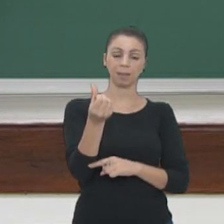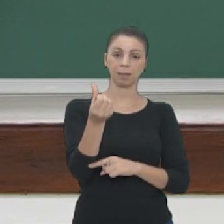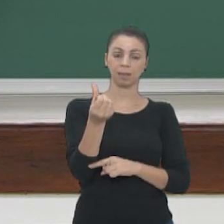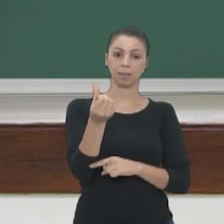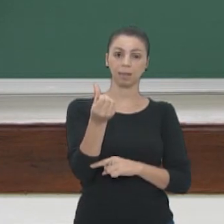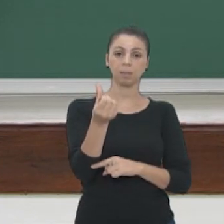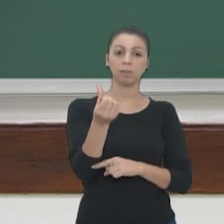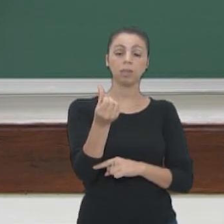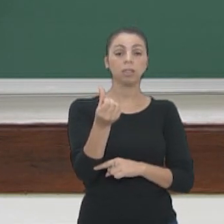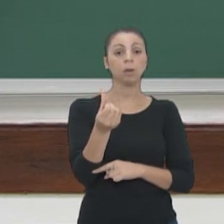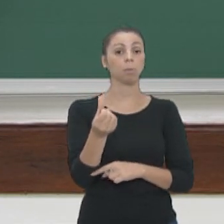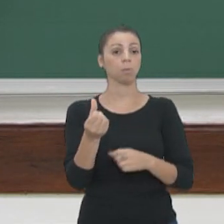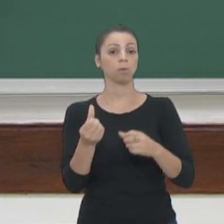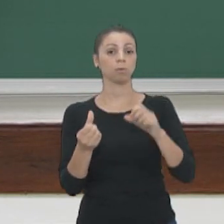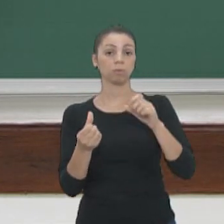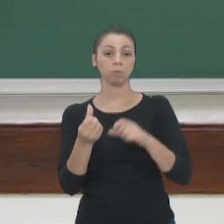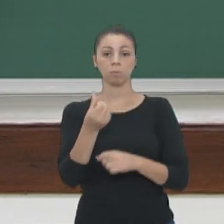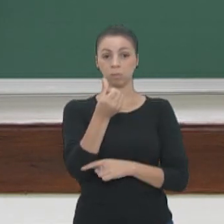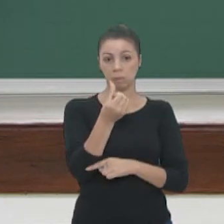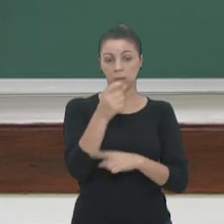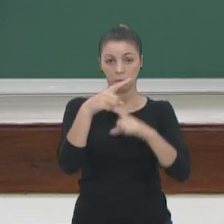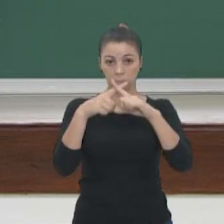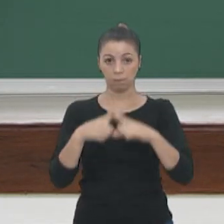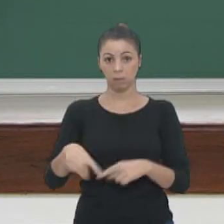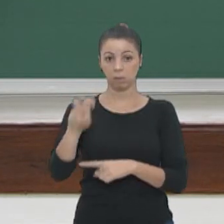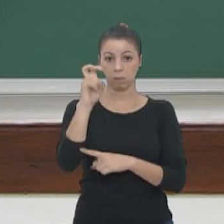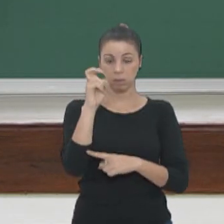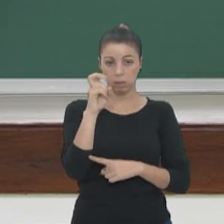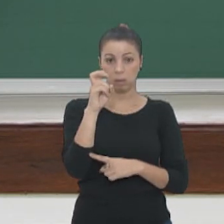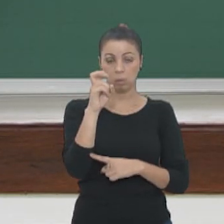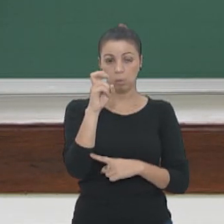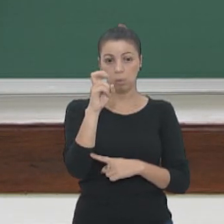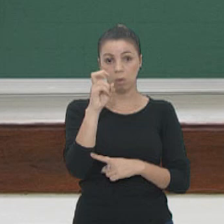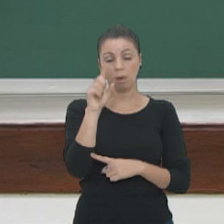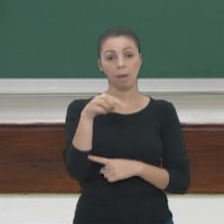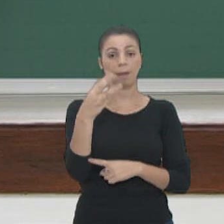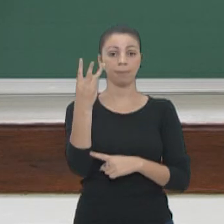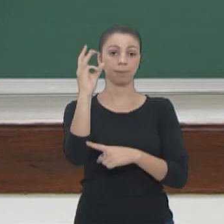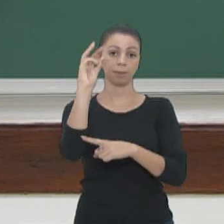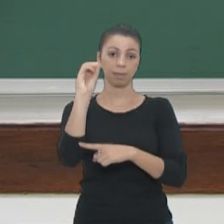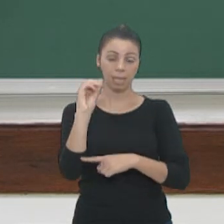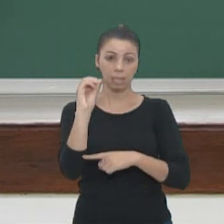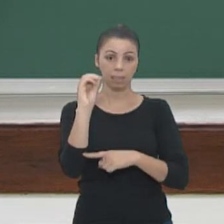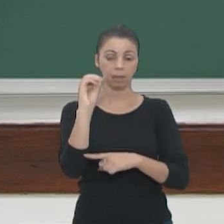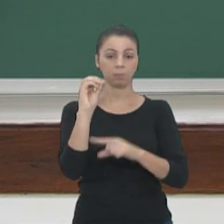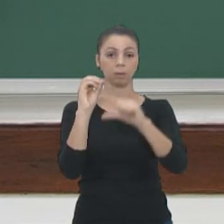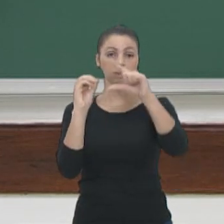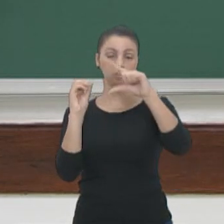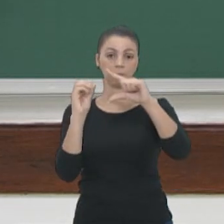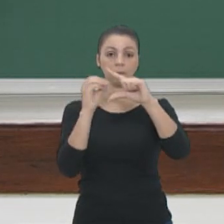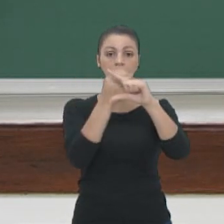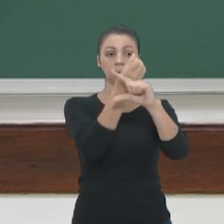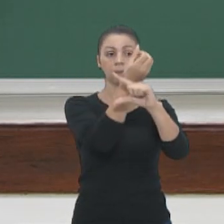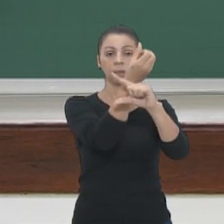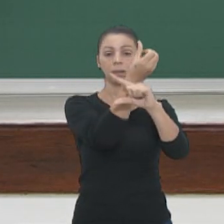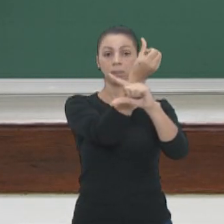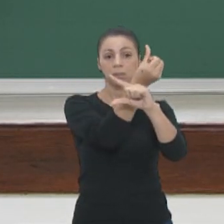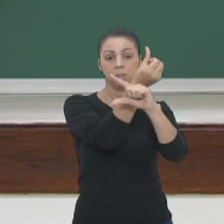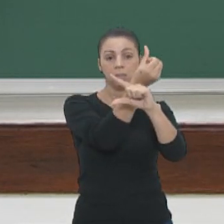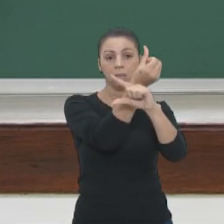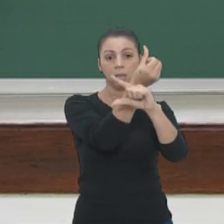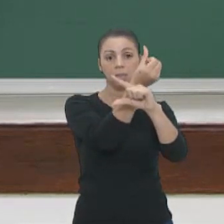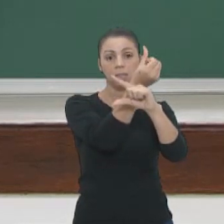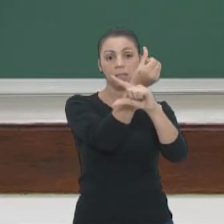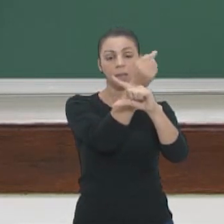4, 6 vezes 5. Então, o x vai valer 5, mas não é a medida do lado, e sim 6